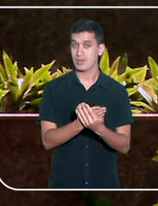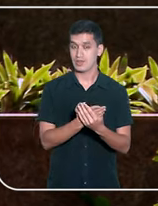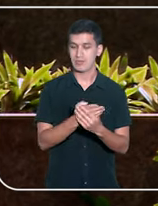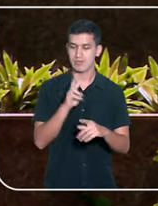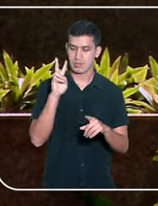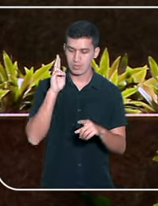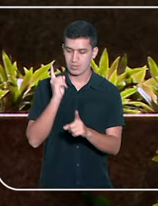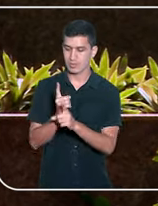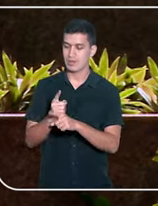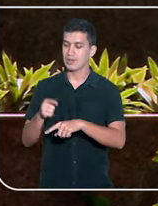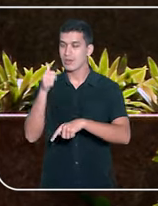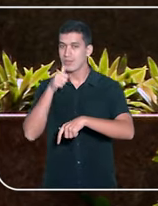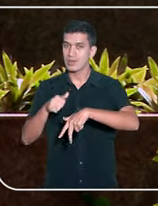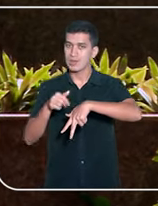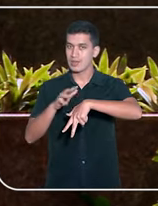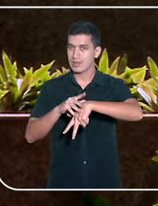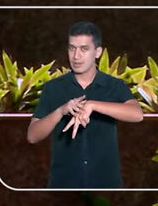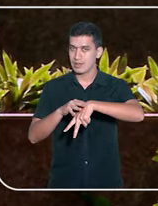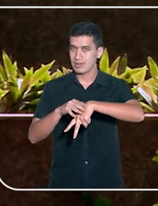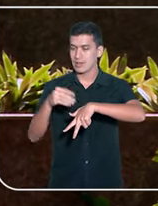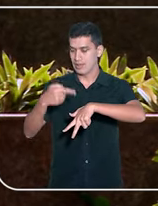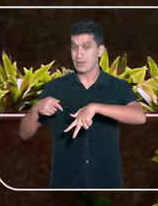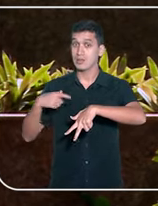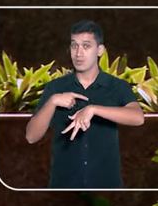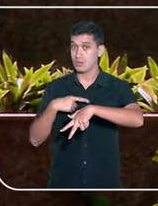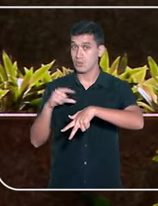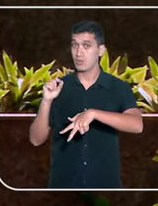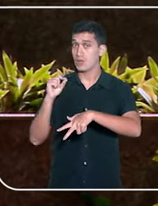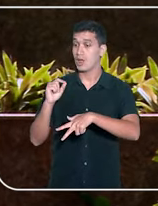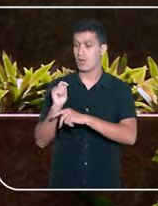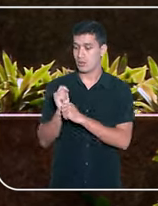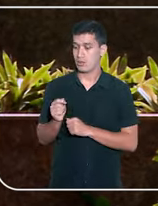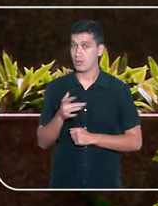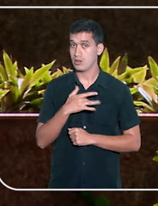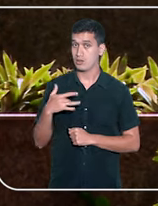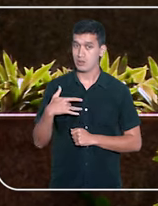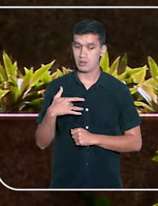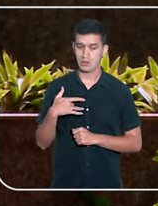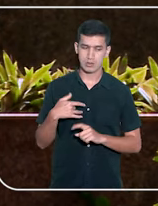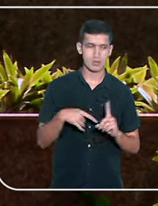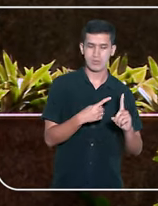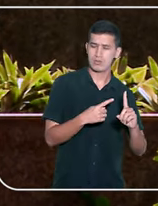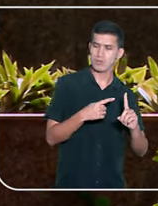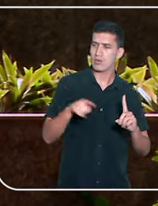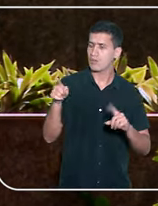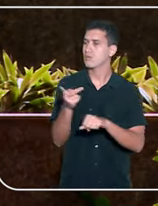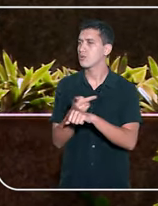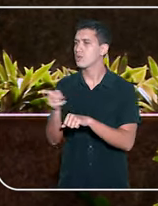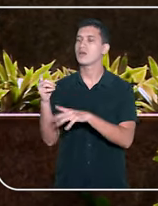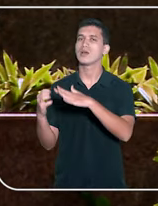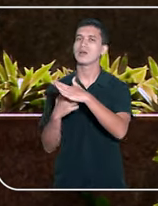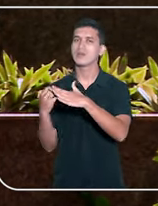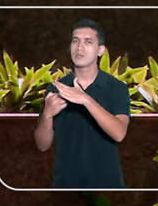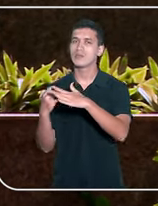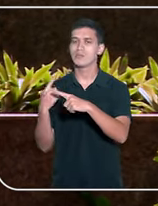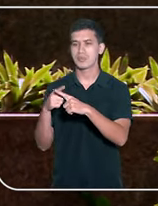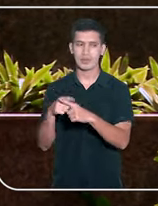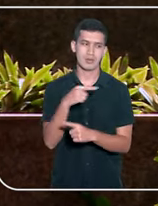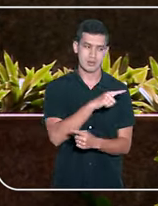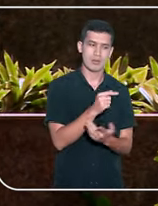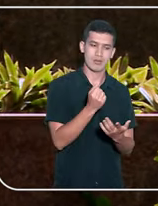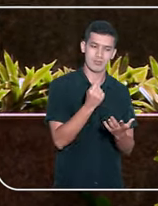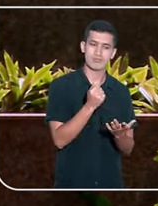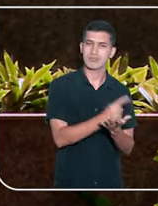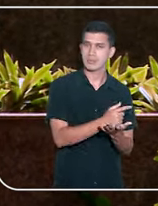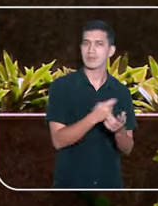após verificar que a paciente possuía plano de saúde o ente público Procurou a operadora para reaver o valor do procedimento e sem êxito